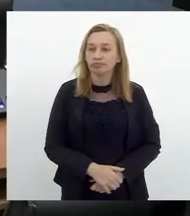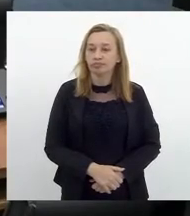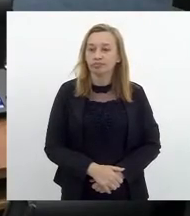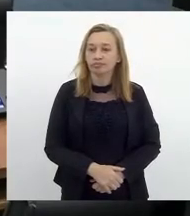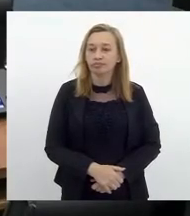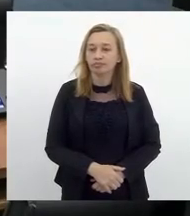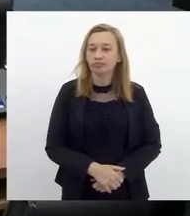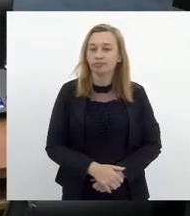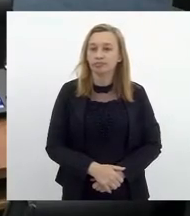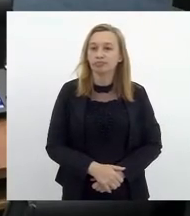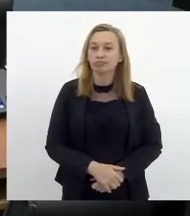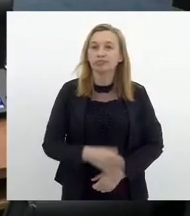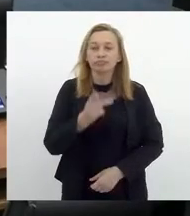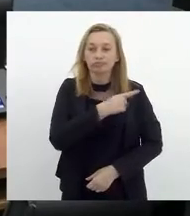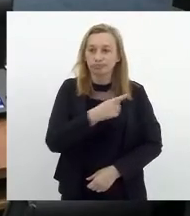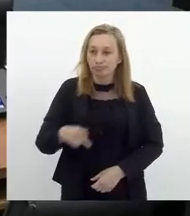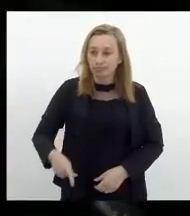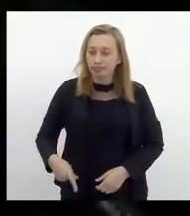Senhor presidente,